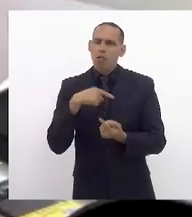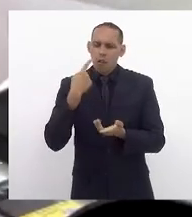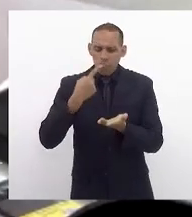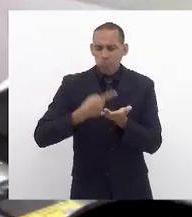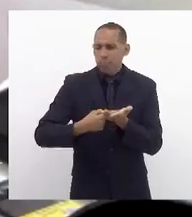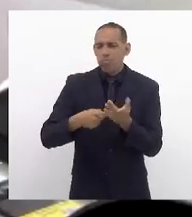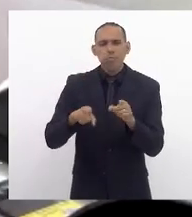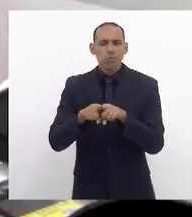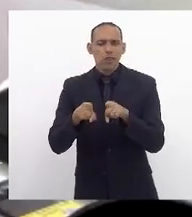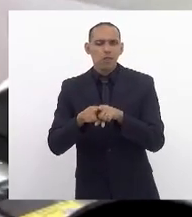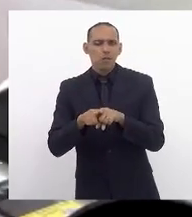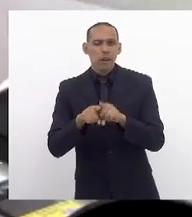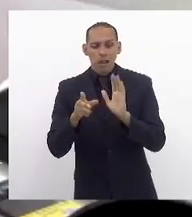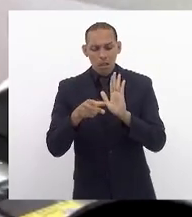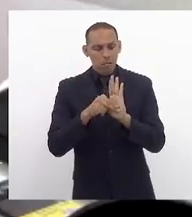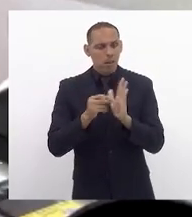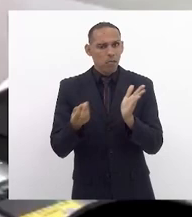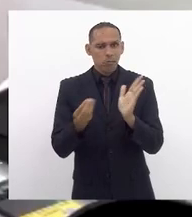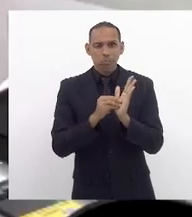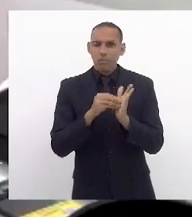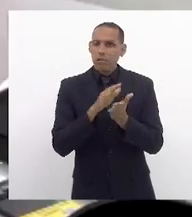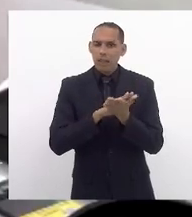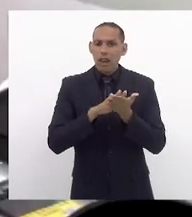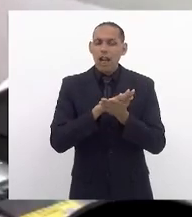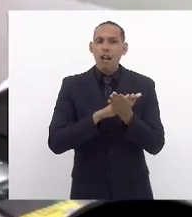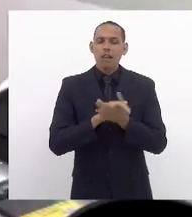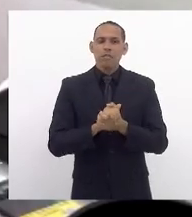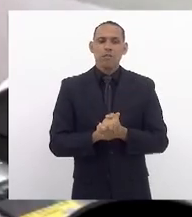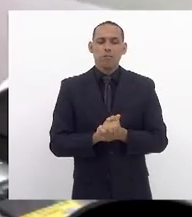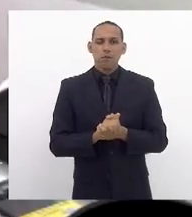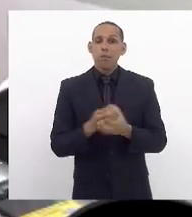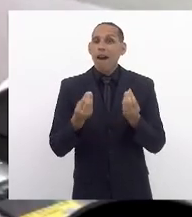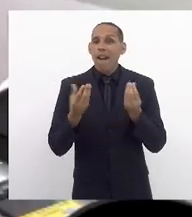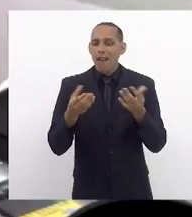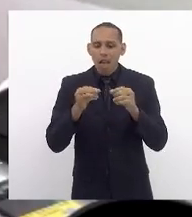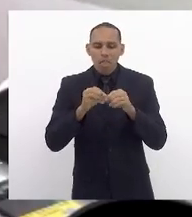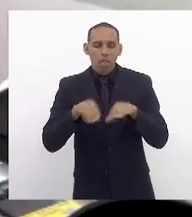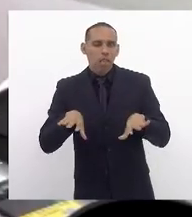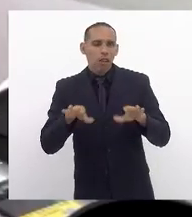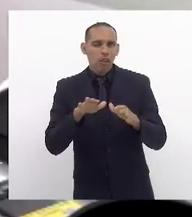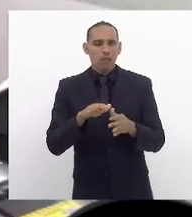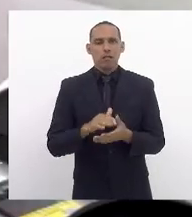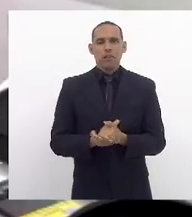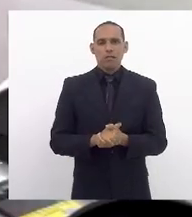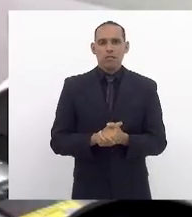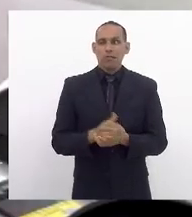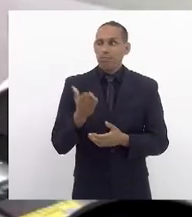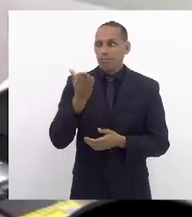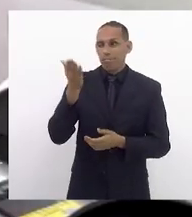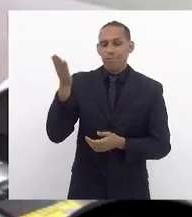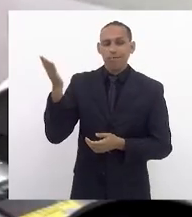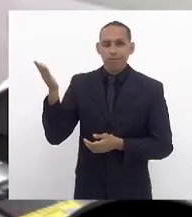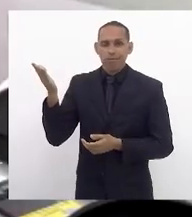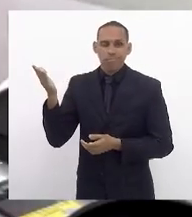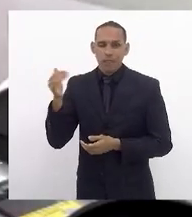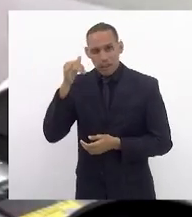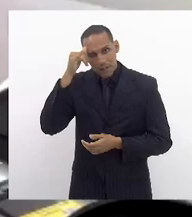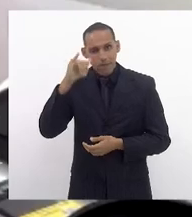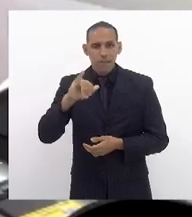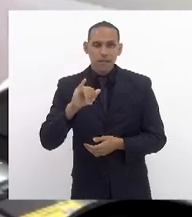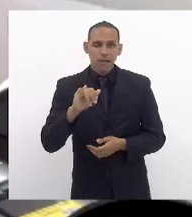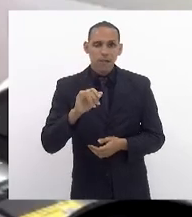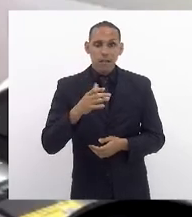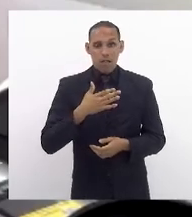comprometemos a não botar emenda no sentido de não prejudicar os servidores, né? O meu mandato